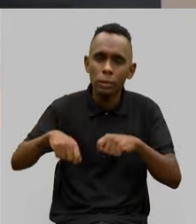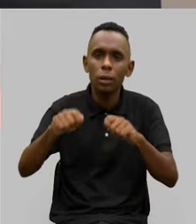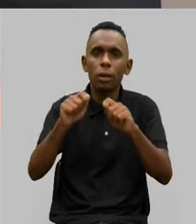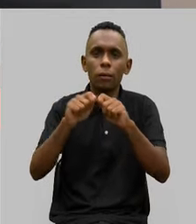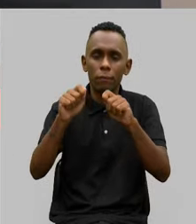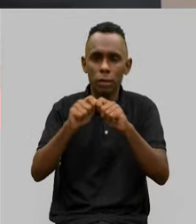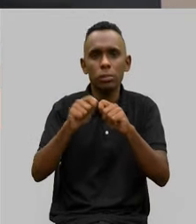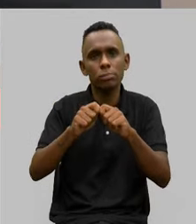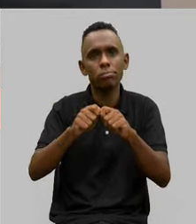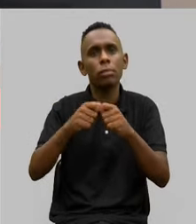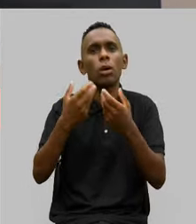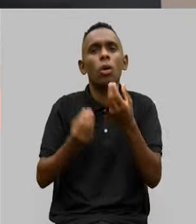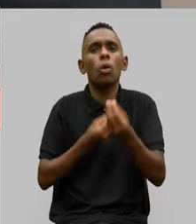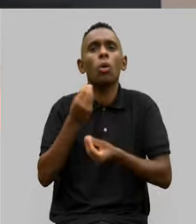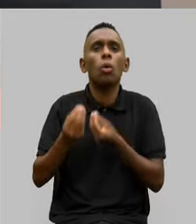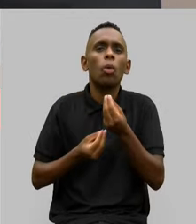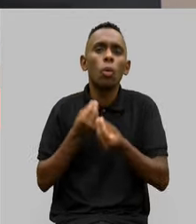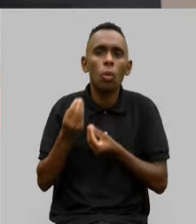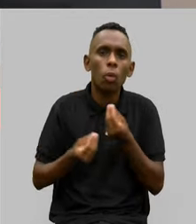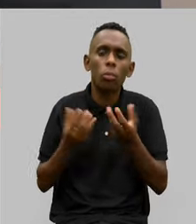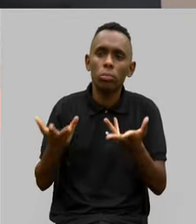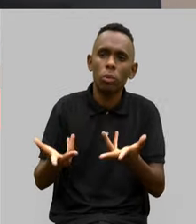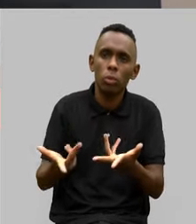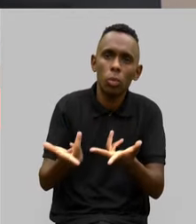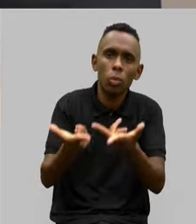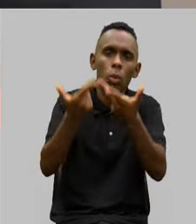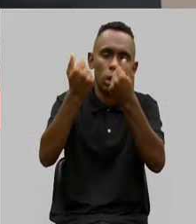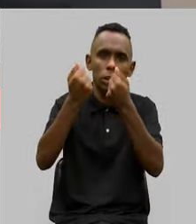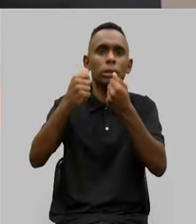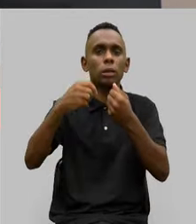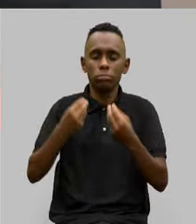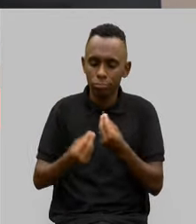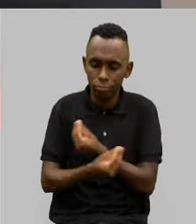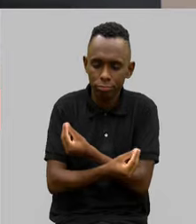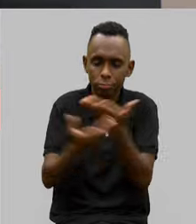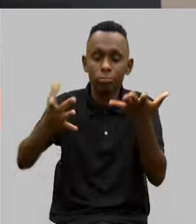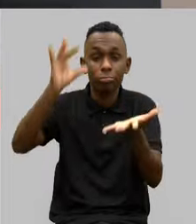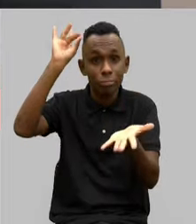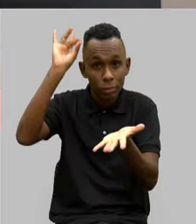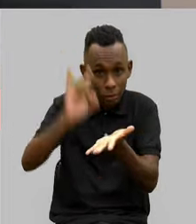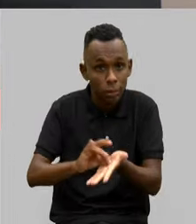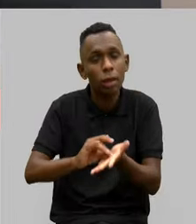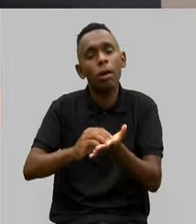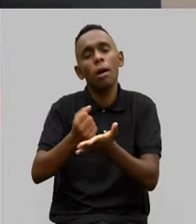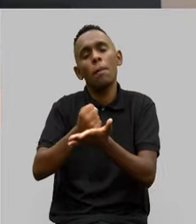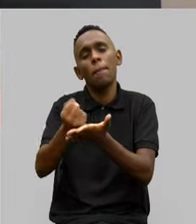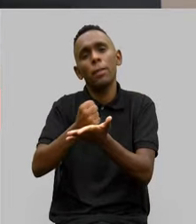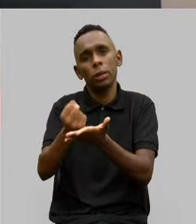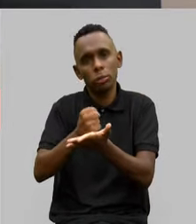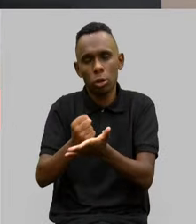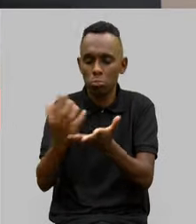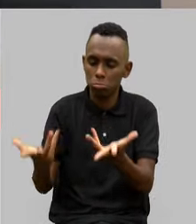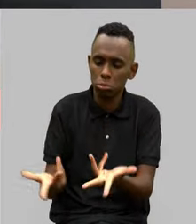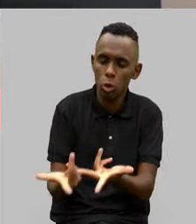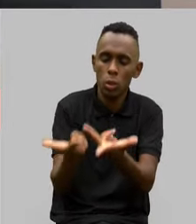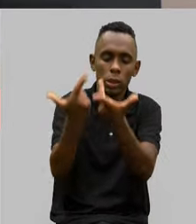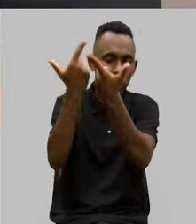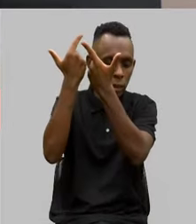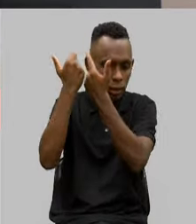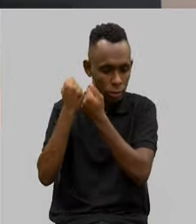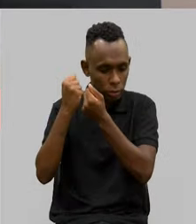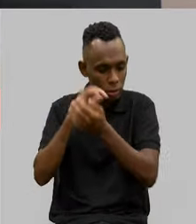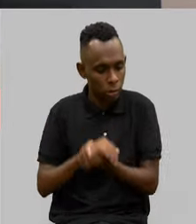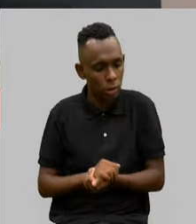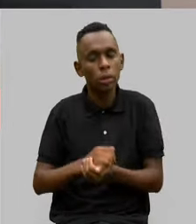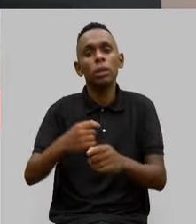unidade né vamos ver como é que tá essa qualidade vamos garantir vamos ofertar sim Medic entos de qualidade eh